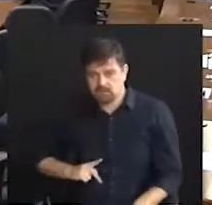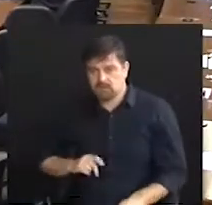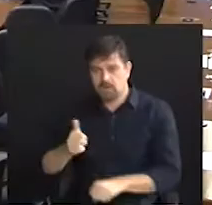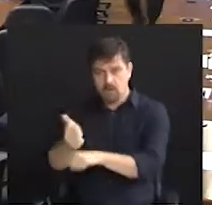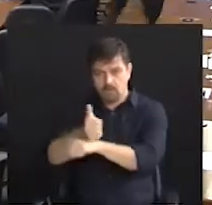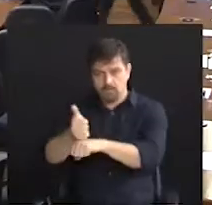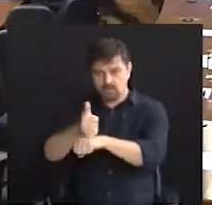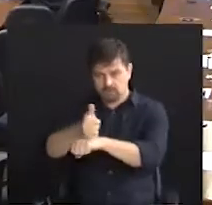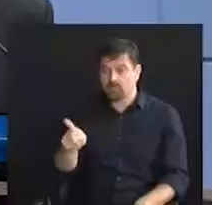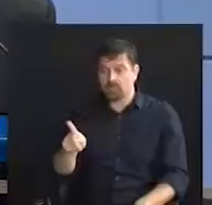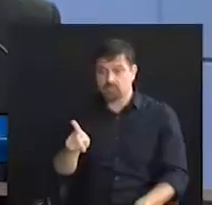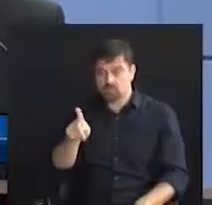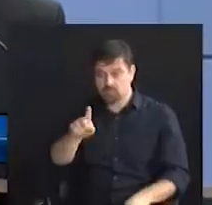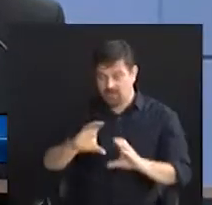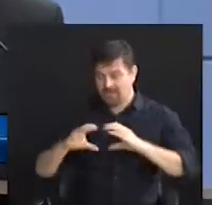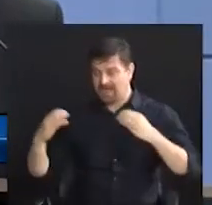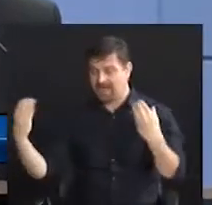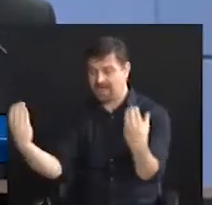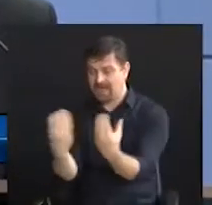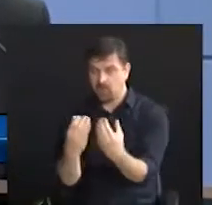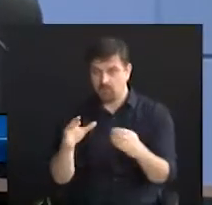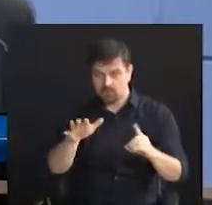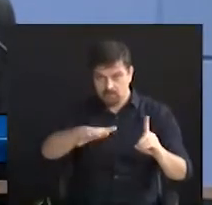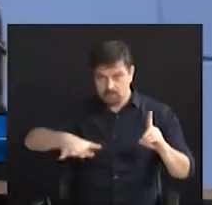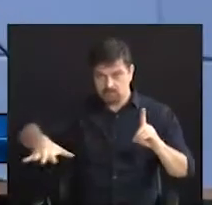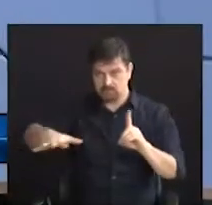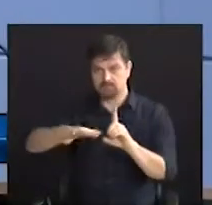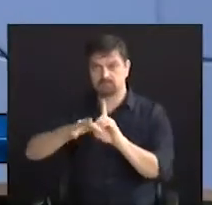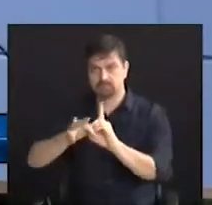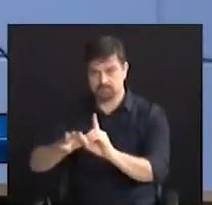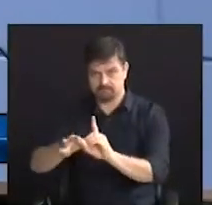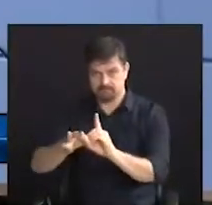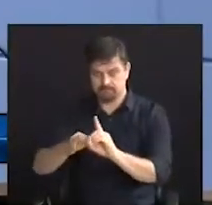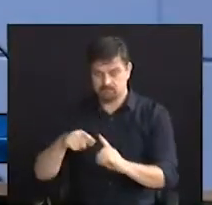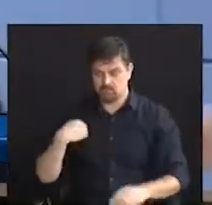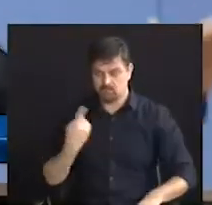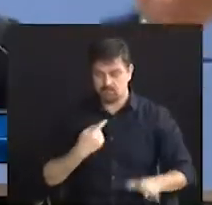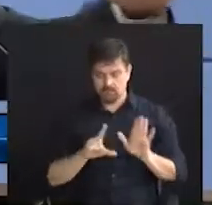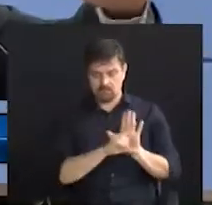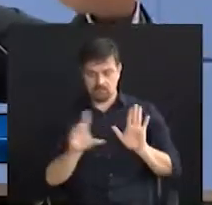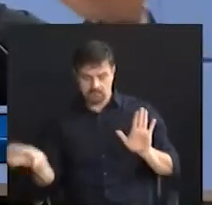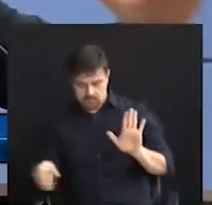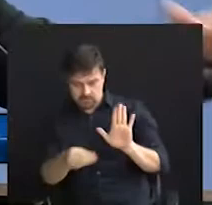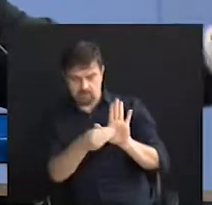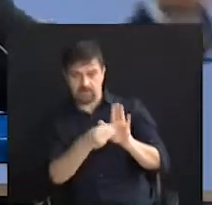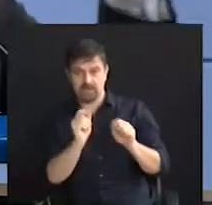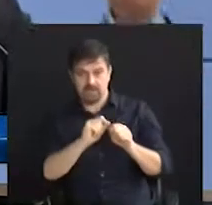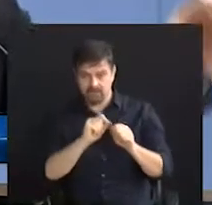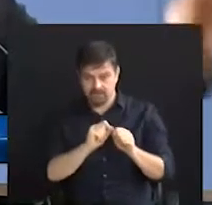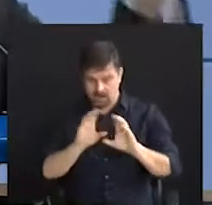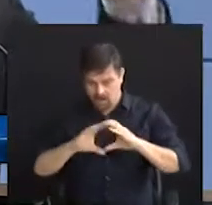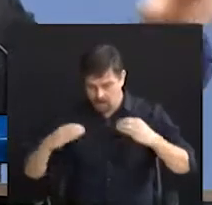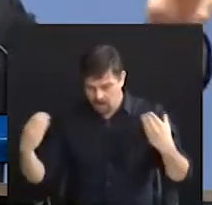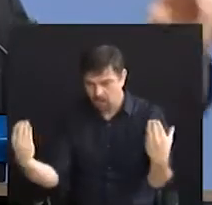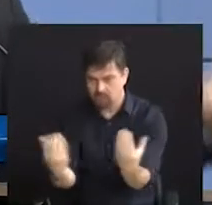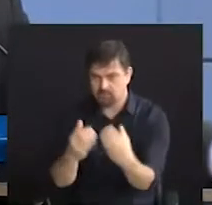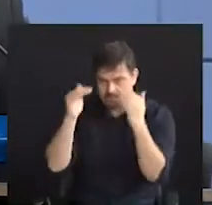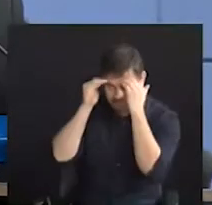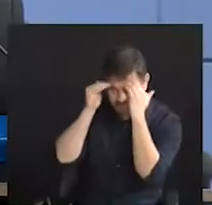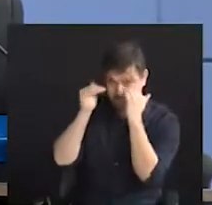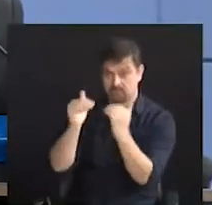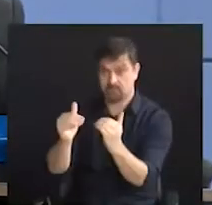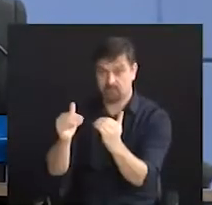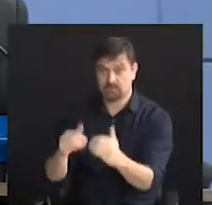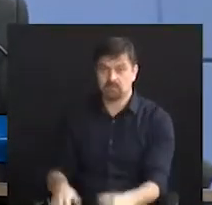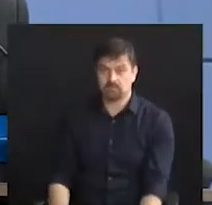a rejeição de suas emendas. As nossas emendas devolvem isso. Nós teremos uma votação aqui